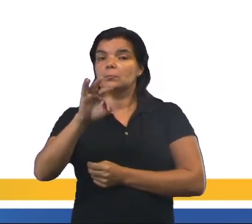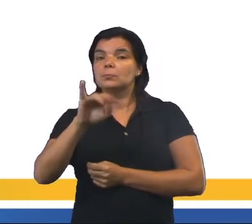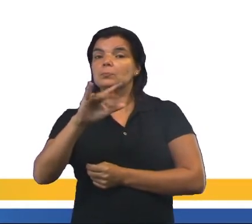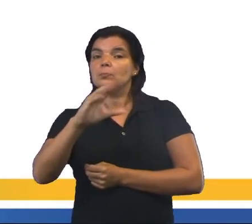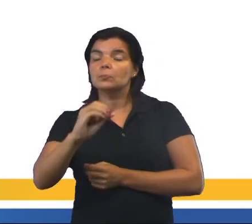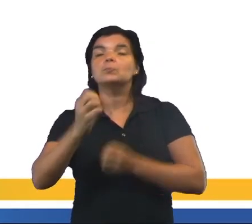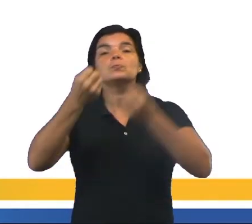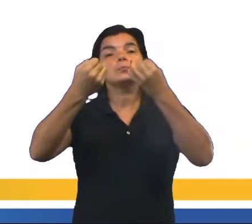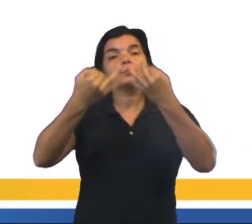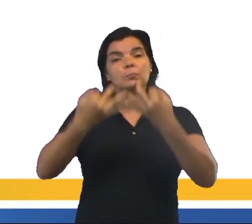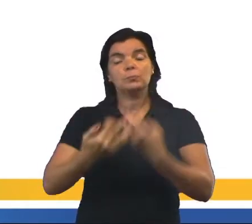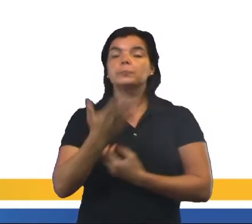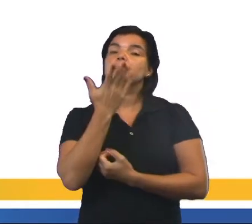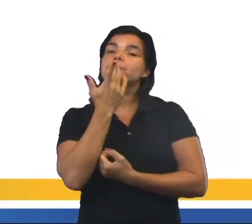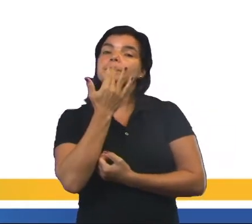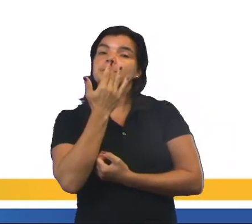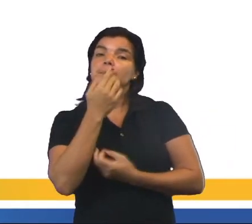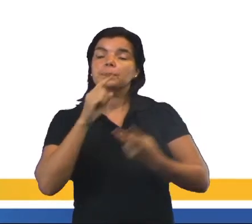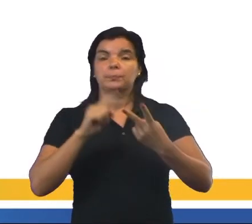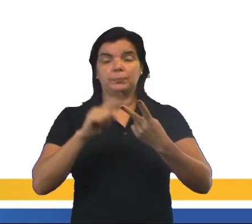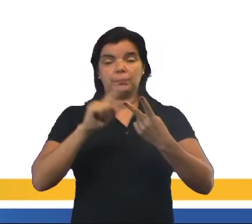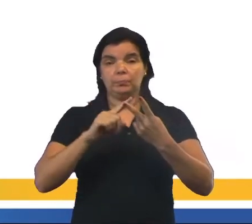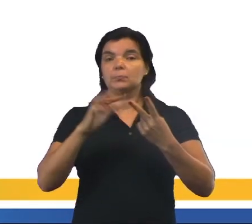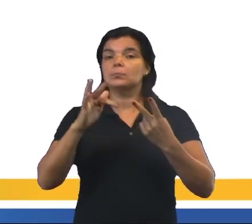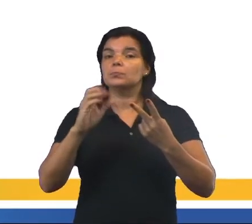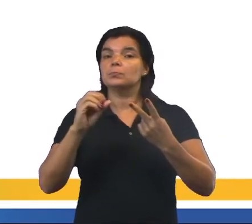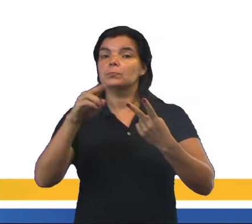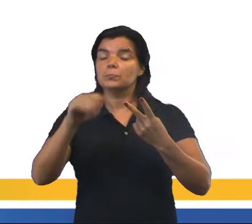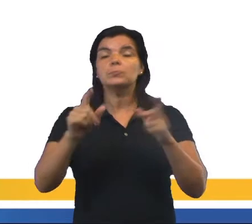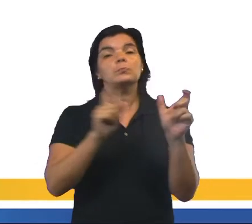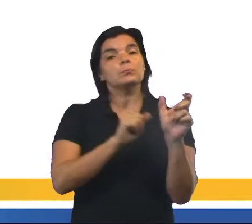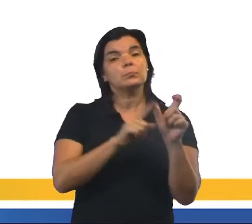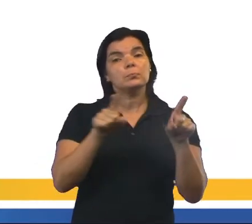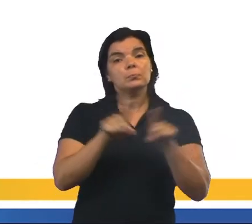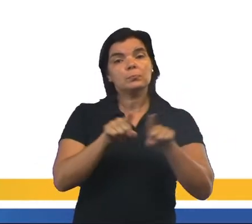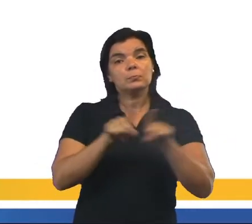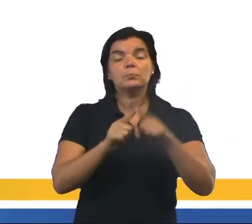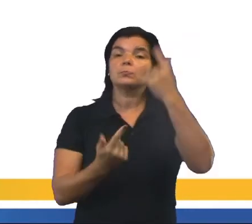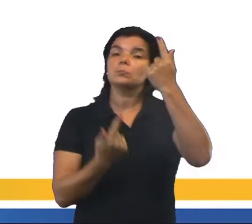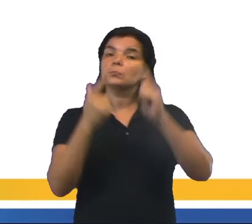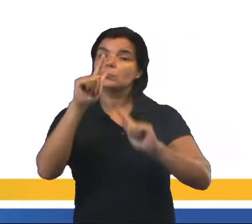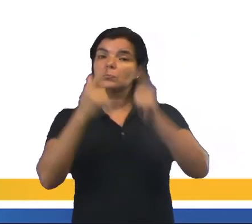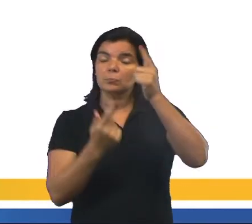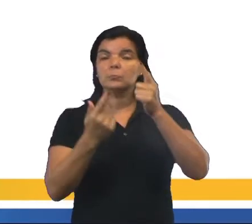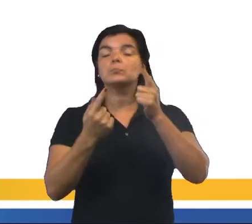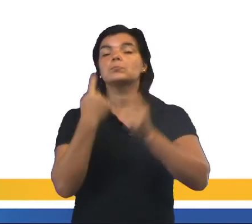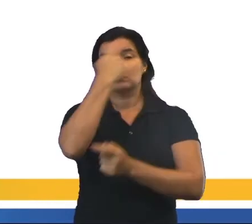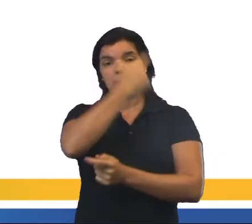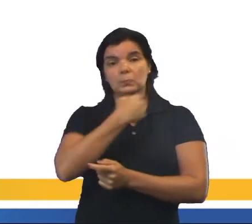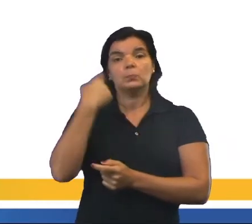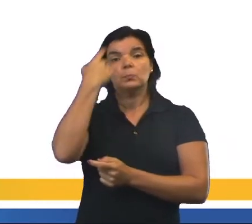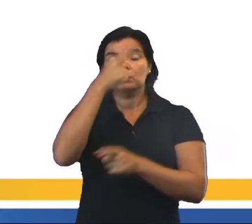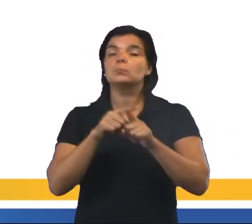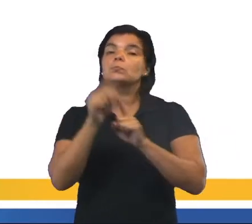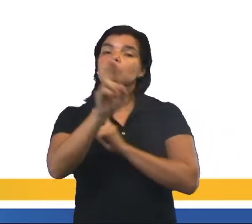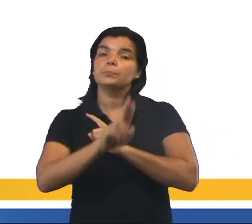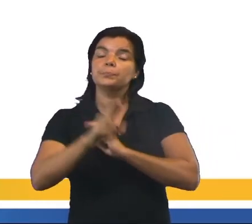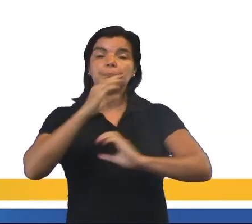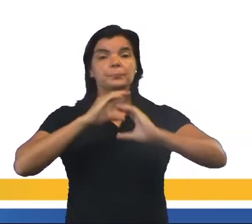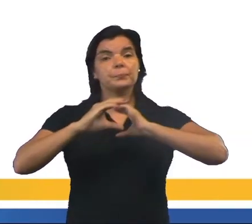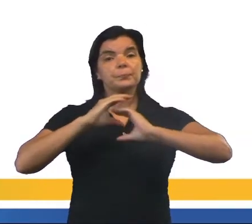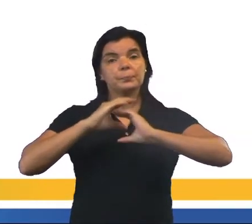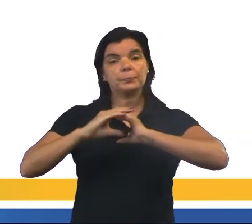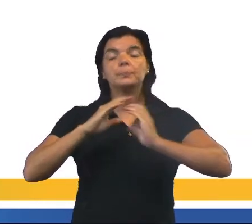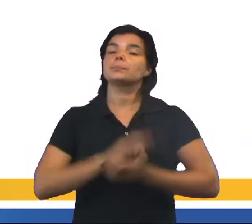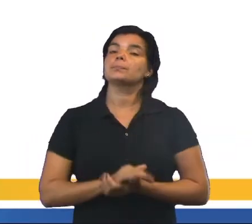semiótico, a gente está falando em cor, na fonte, palavra também, gesto, fisionomia, usado para